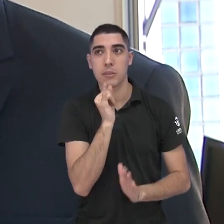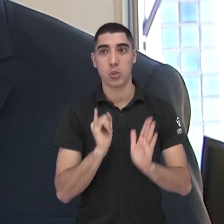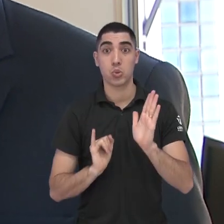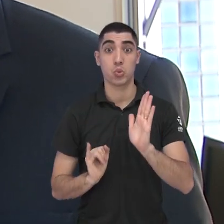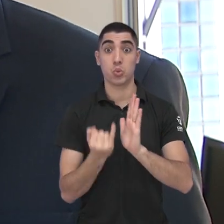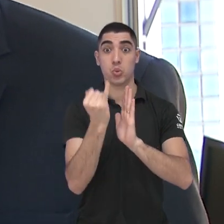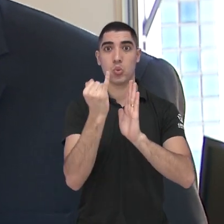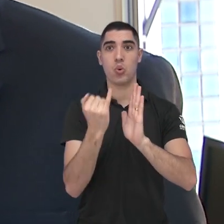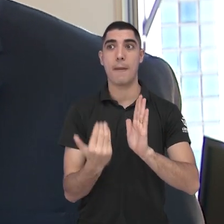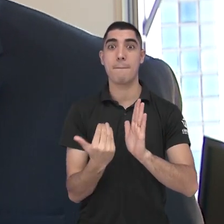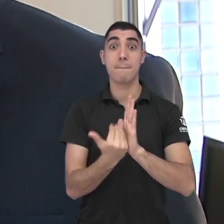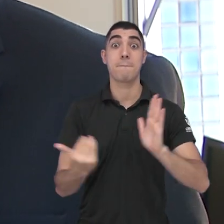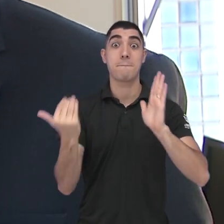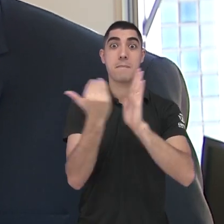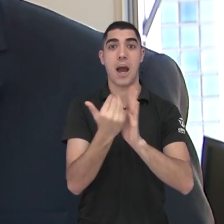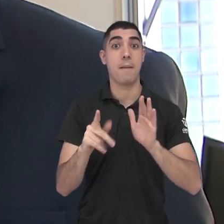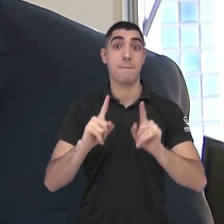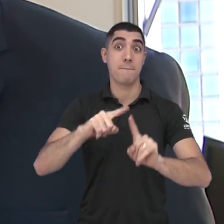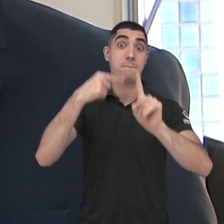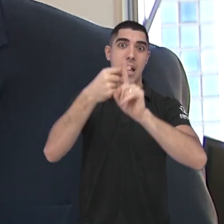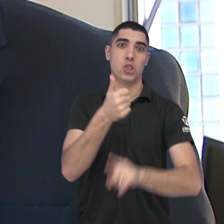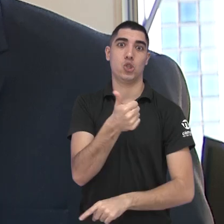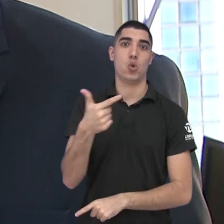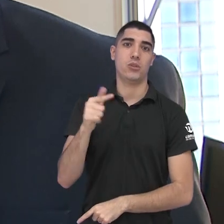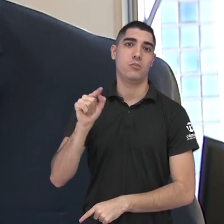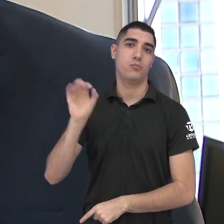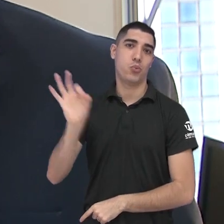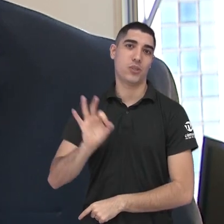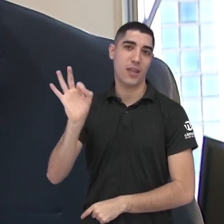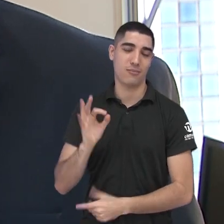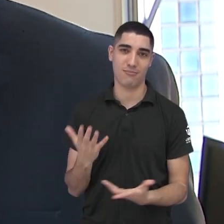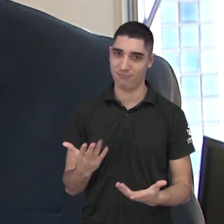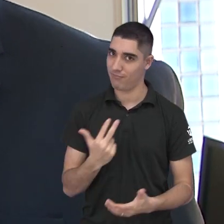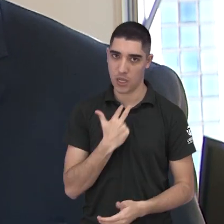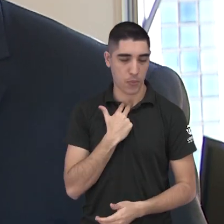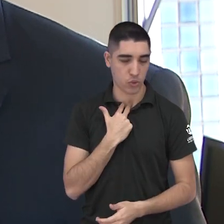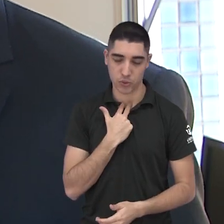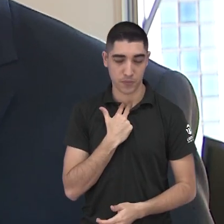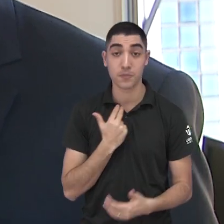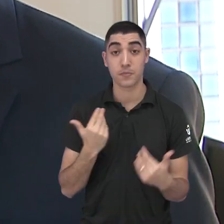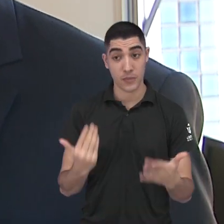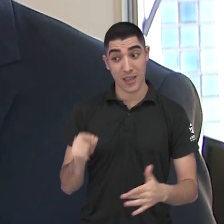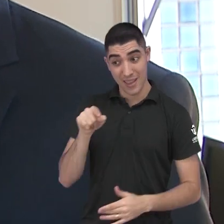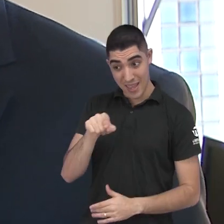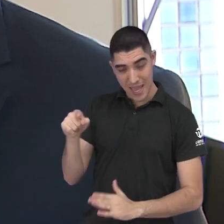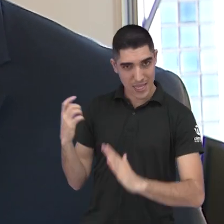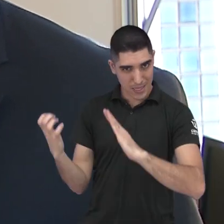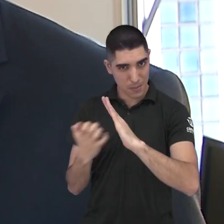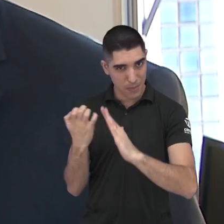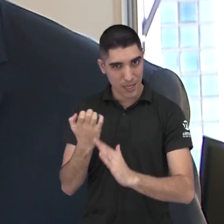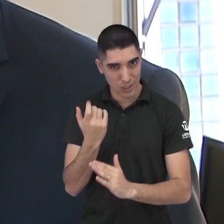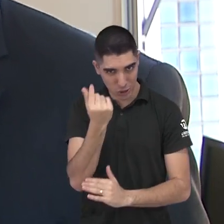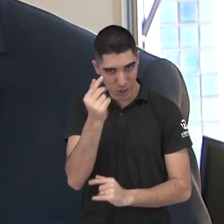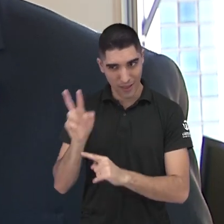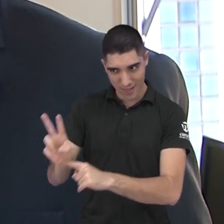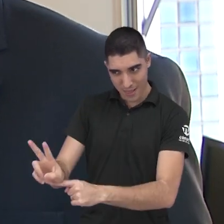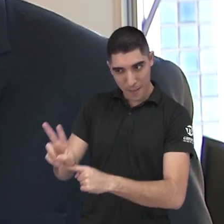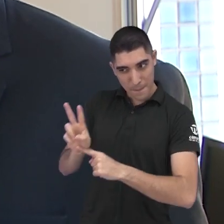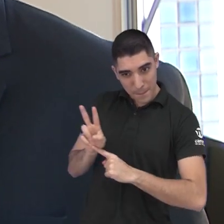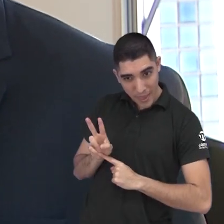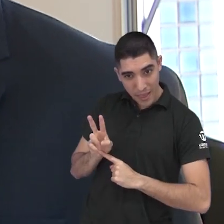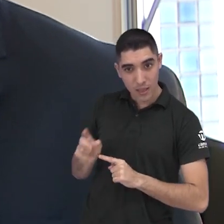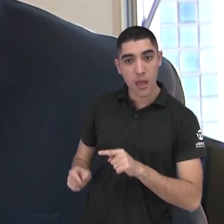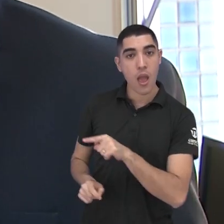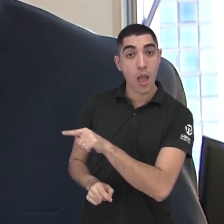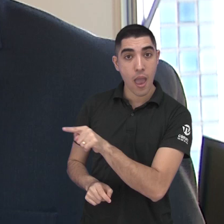a lei manda. Por exemplo, juros acima de 12% ao ano, tá bom? E a gente sabe que muitas dessas empresas que